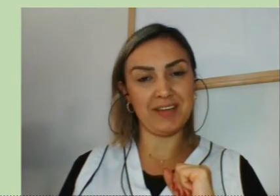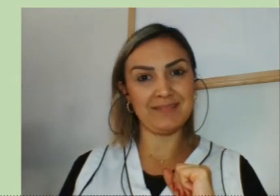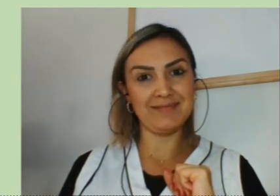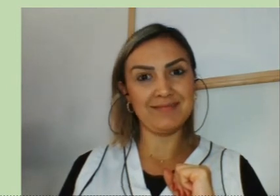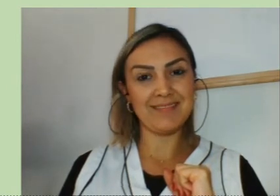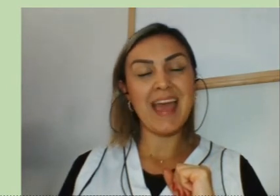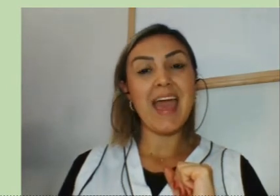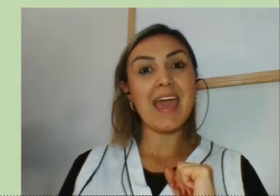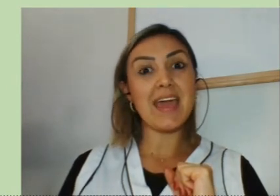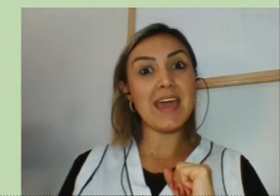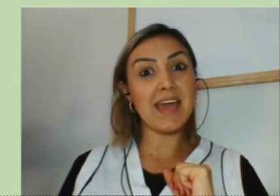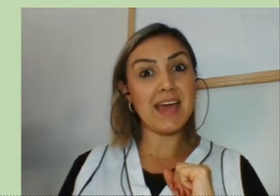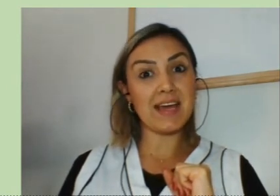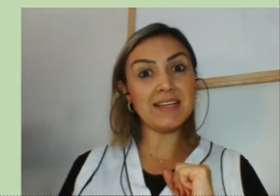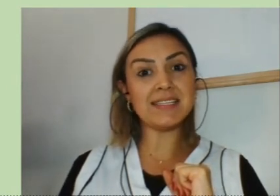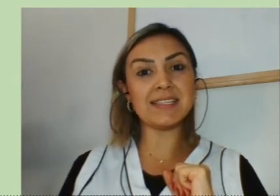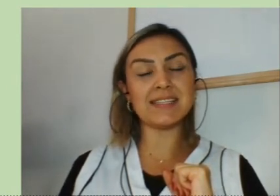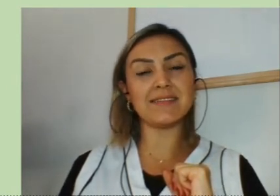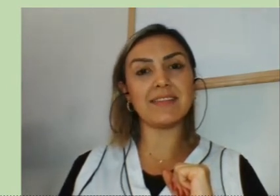extremamente,